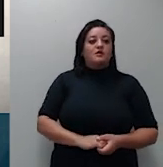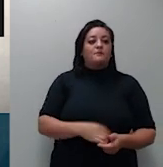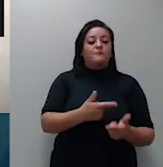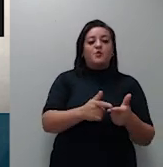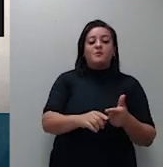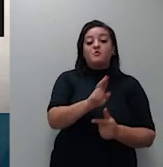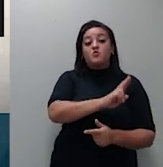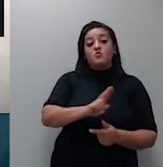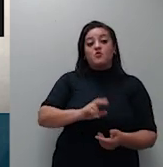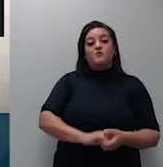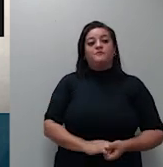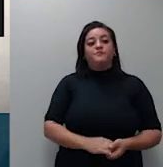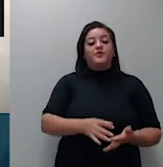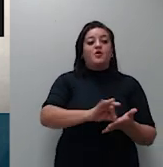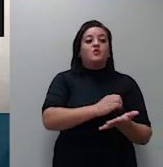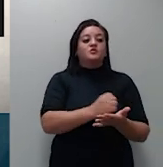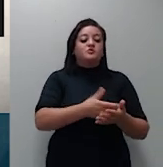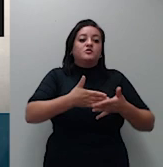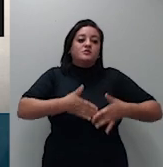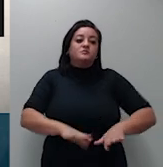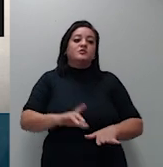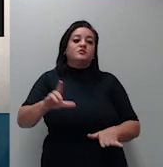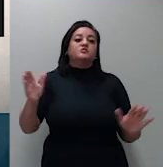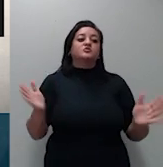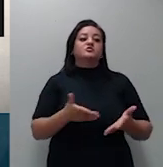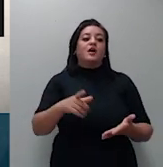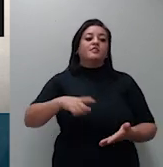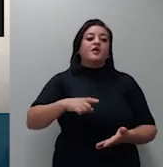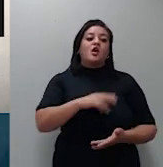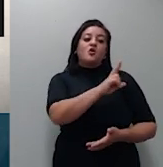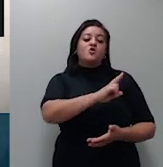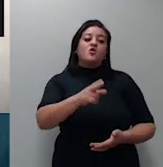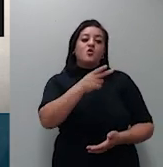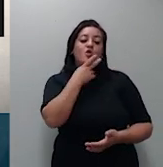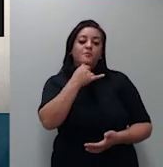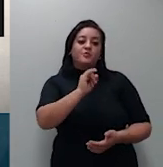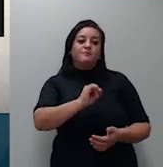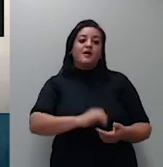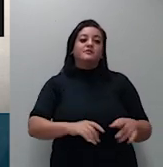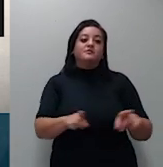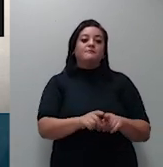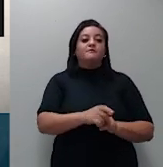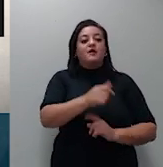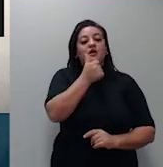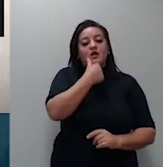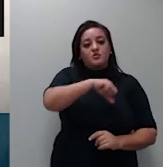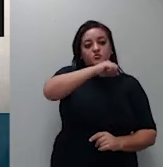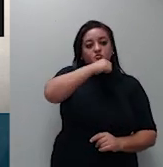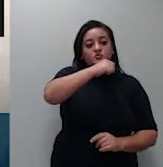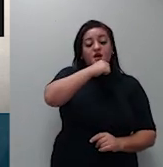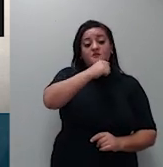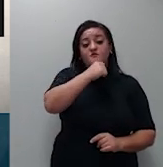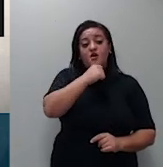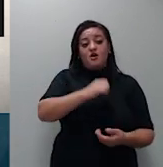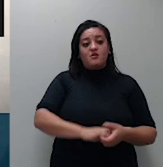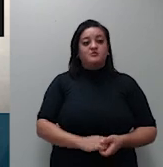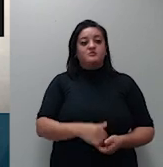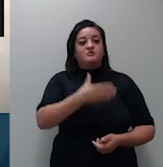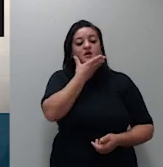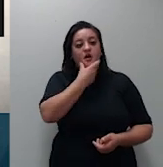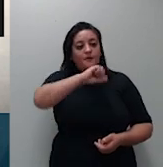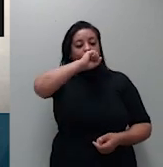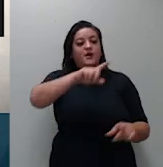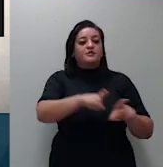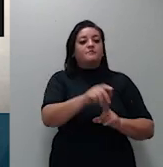registro de nascimento já contei os avós paternos e maternos admitindo-se o raciocínio